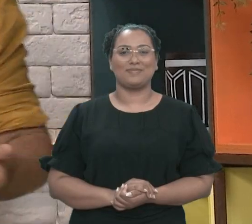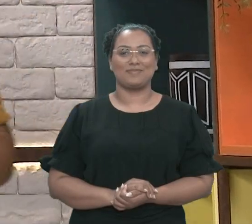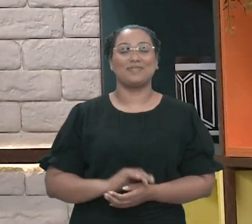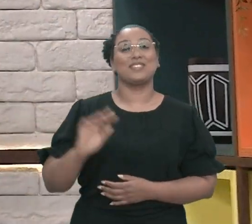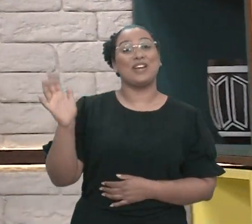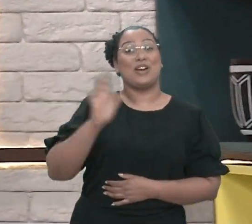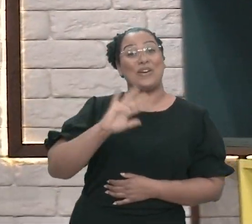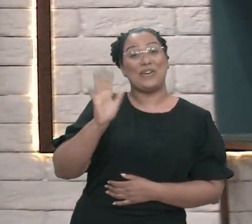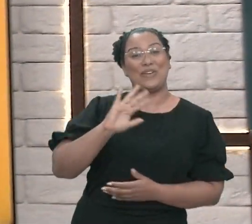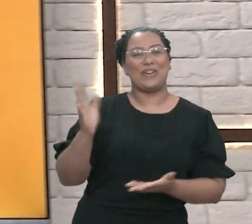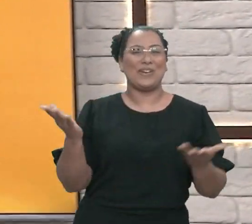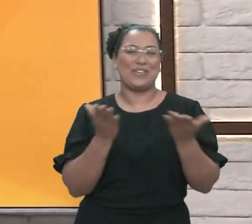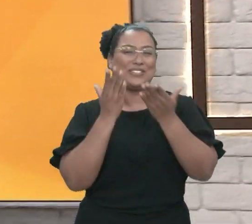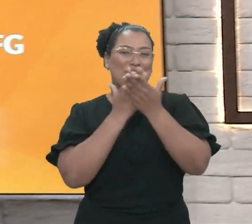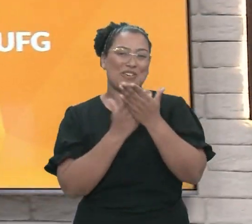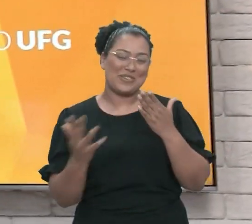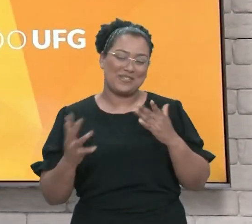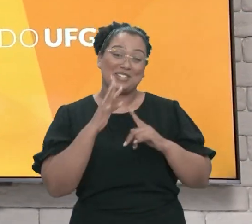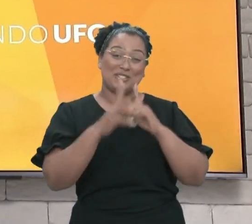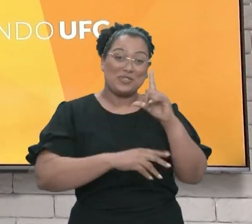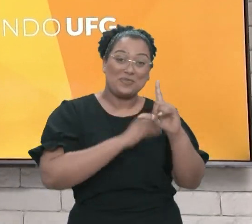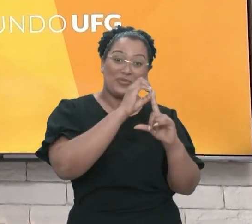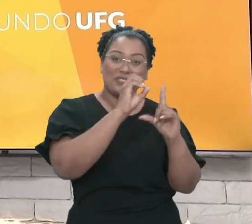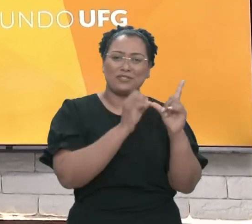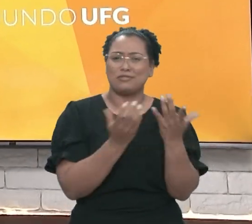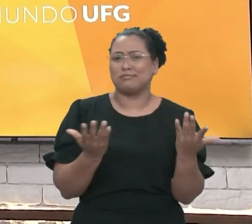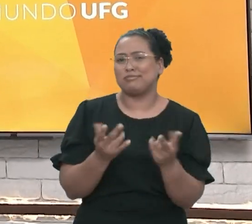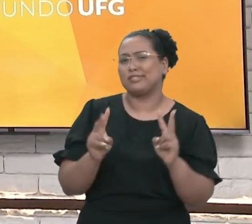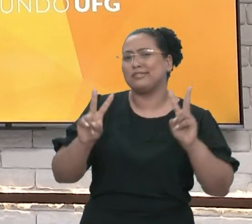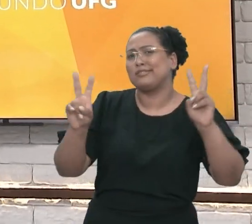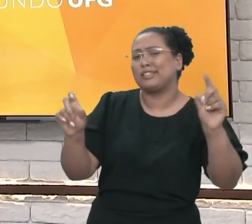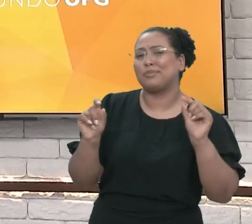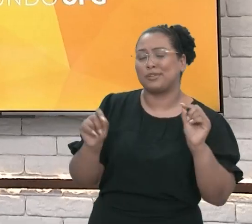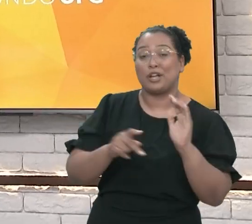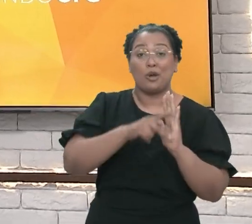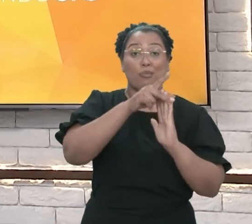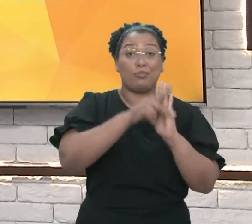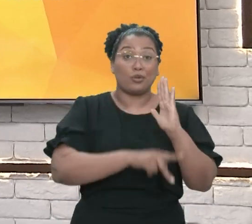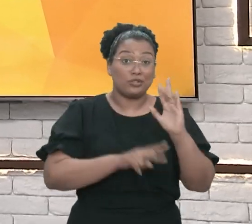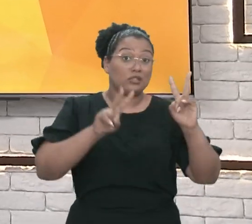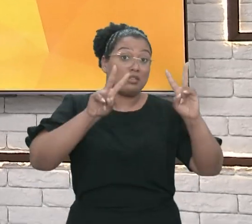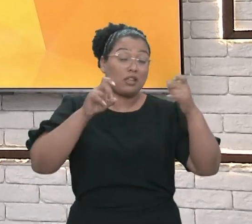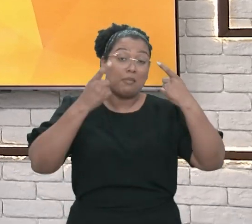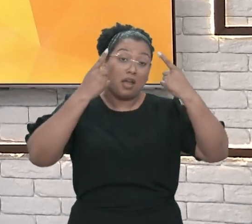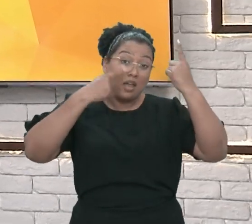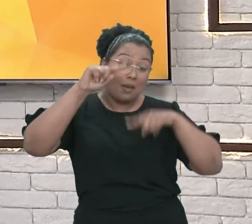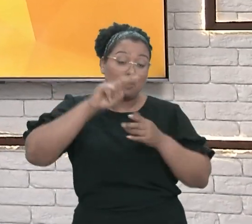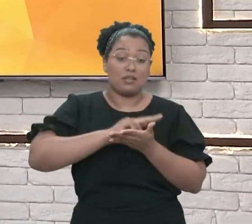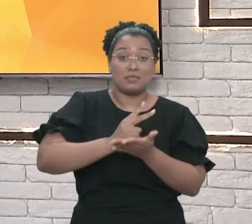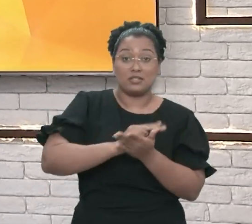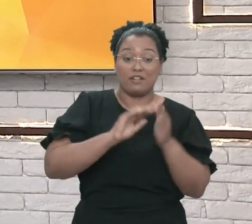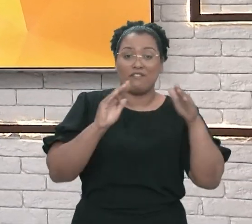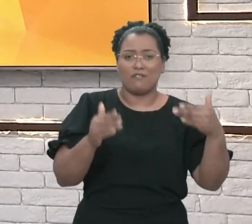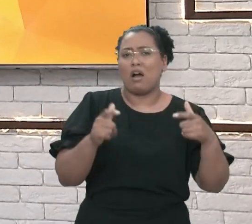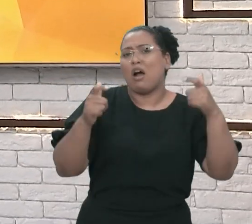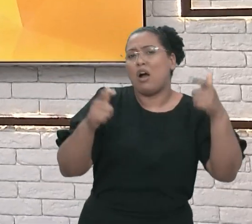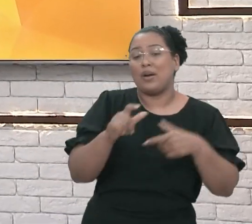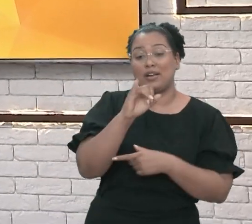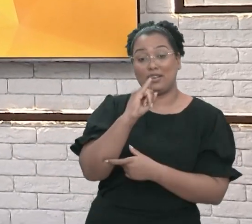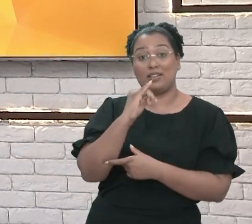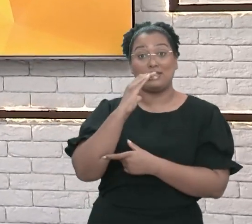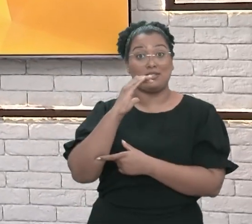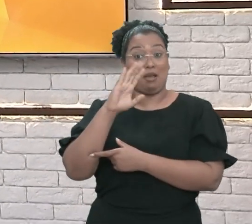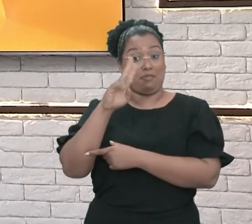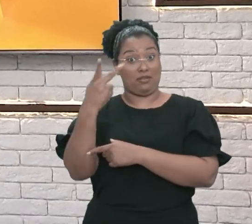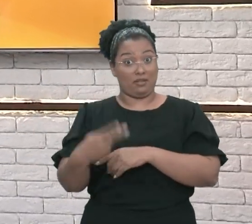Oi pessoal, está começando mais um Mundo UFG e hoje vamos falar sobre o projeto Epilepsia em Foco, do Instituto de Ciências